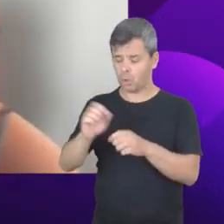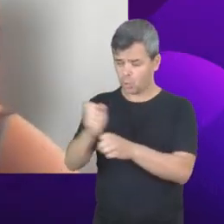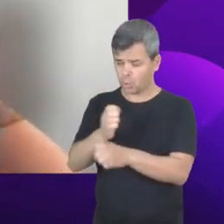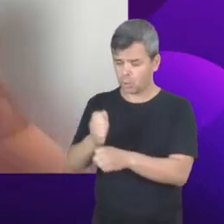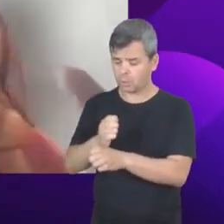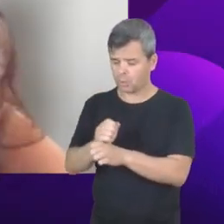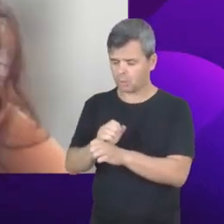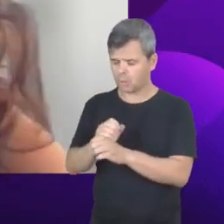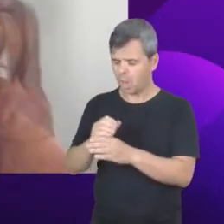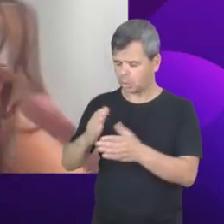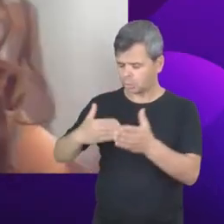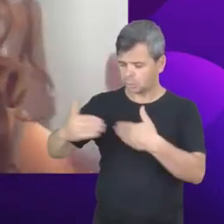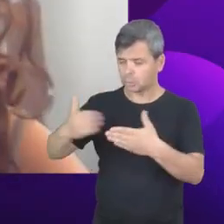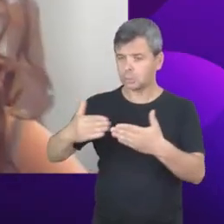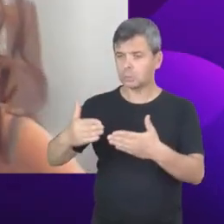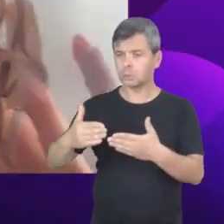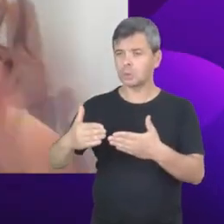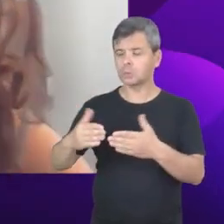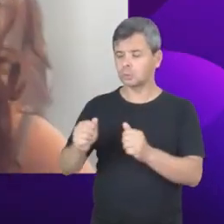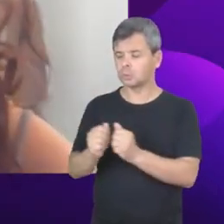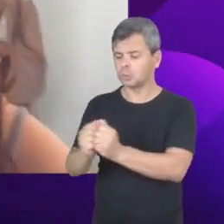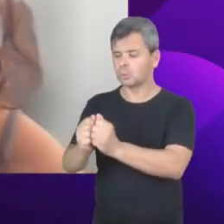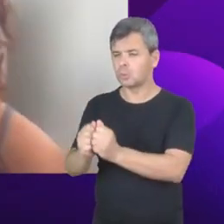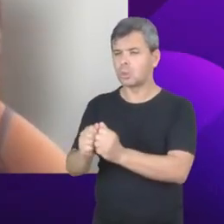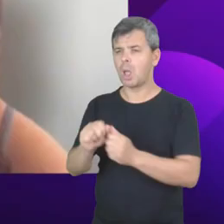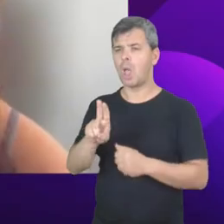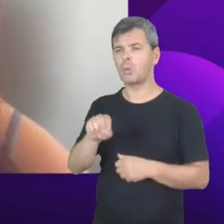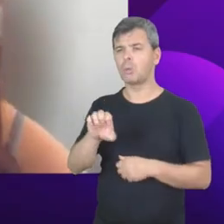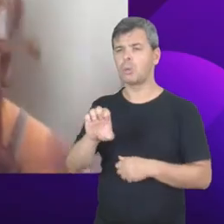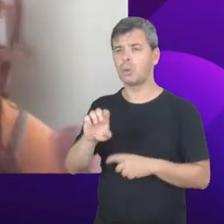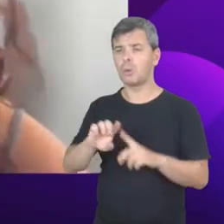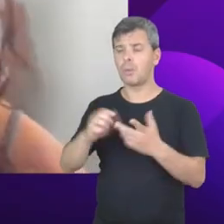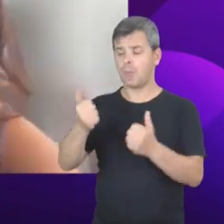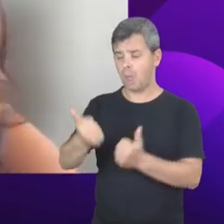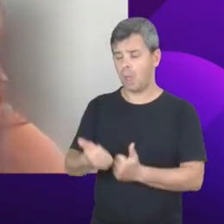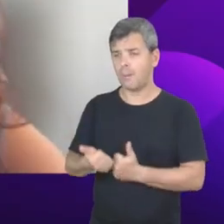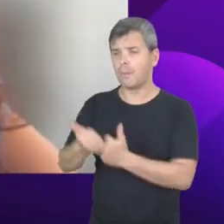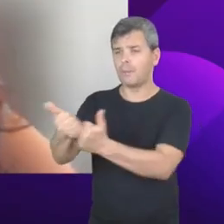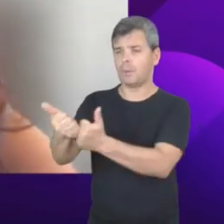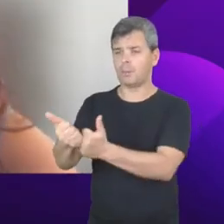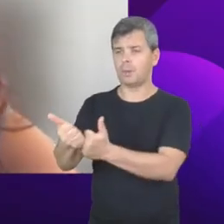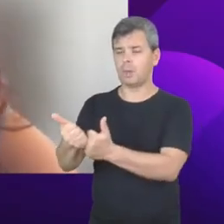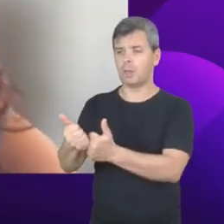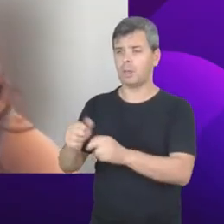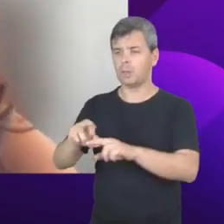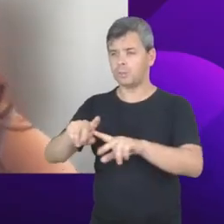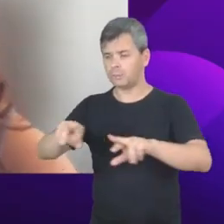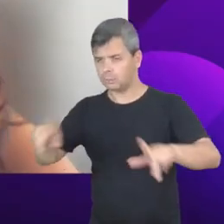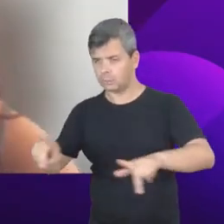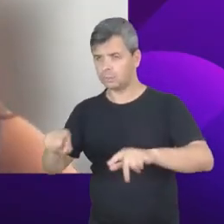essa ponte com a organização dos estudantes nessas escolas para apoiar, muitas vezes,